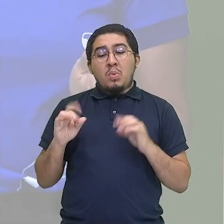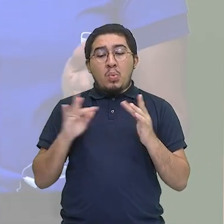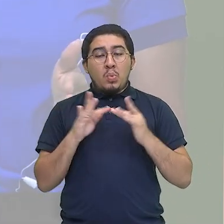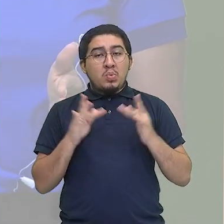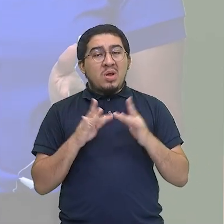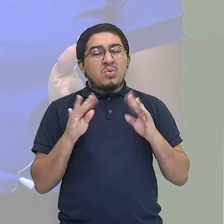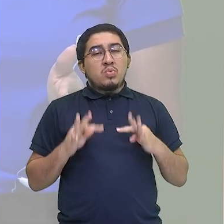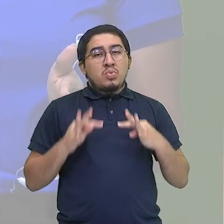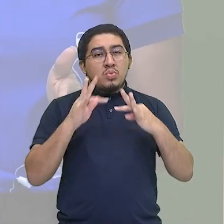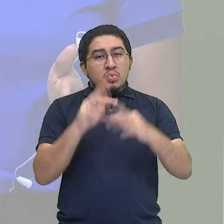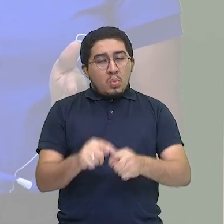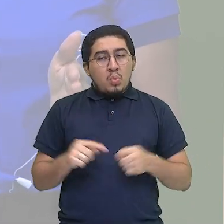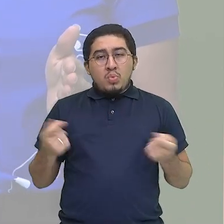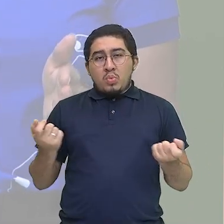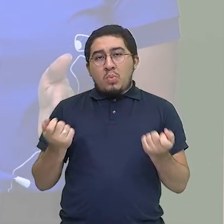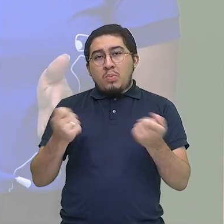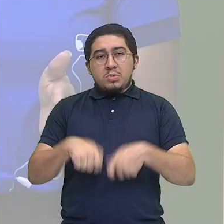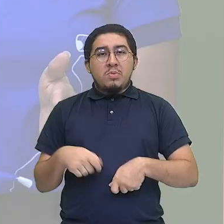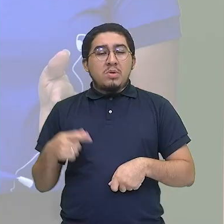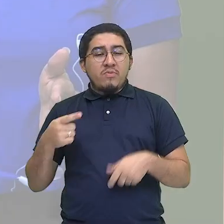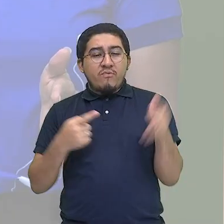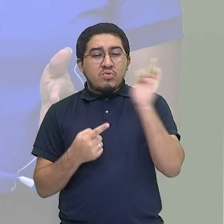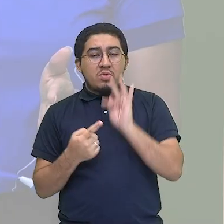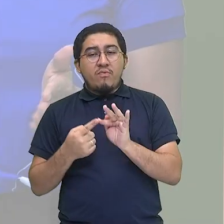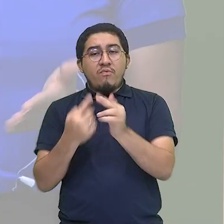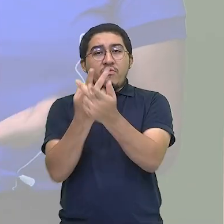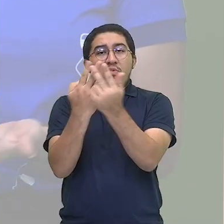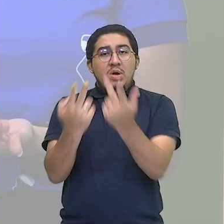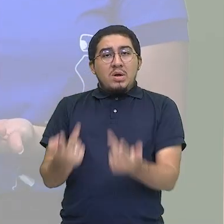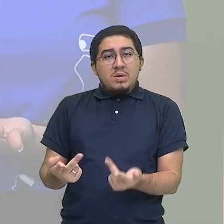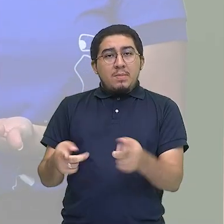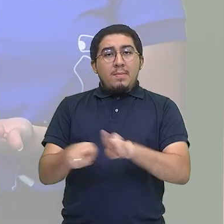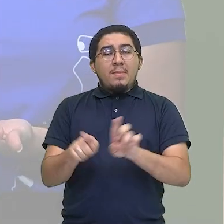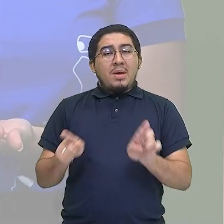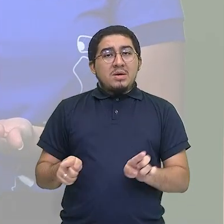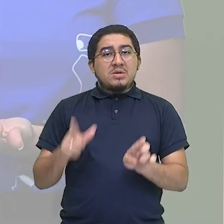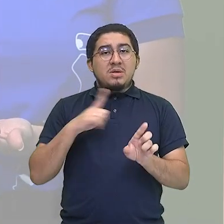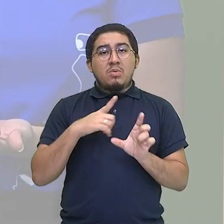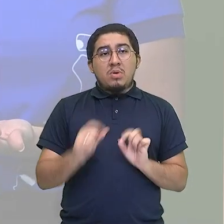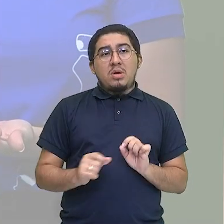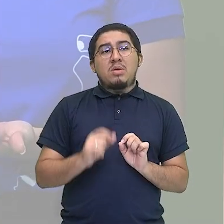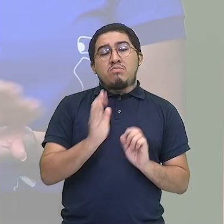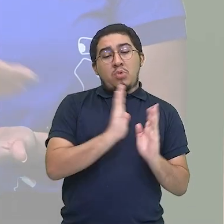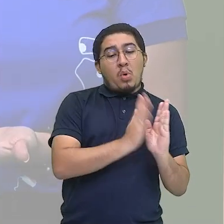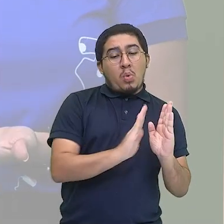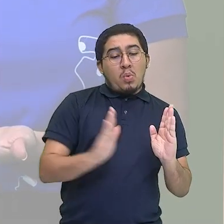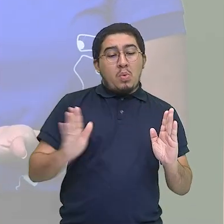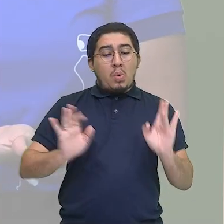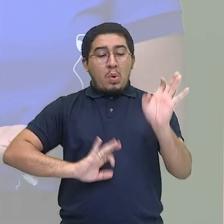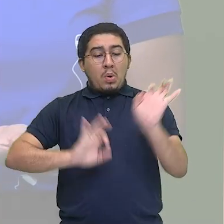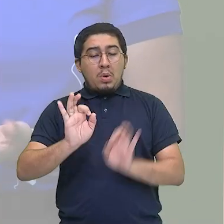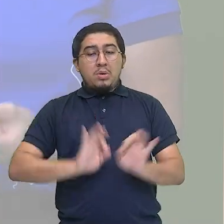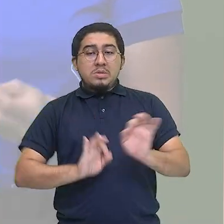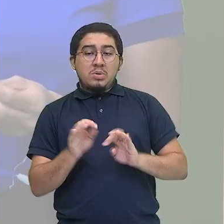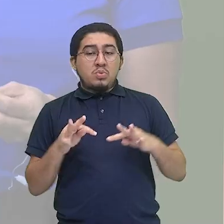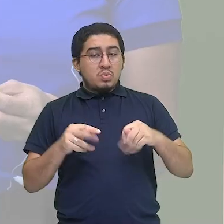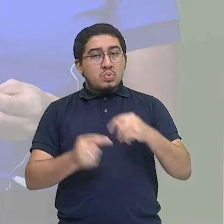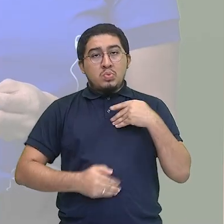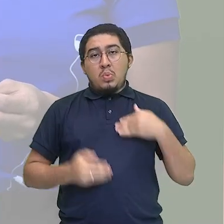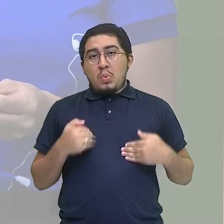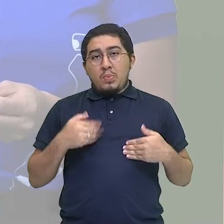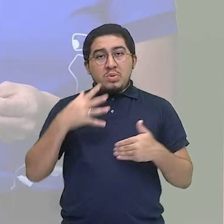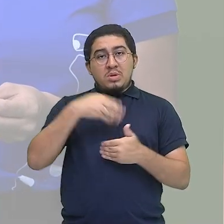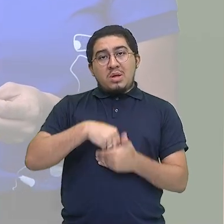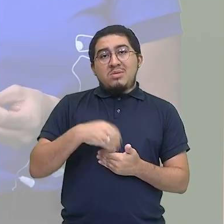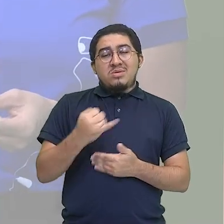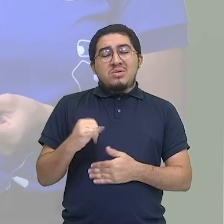um livro inteiro. Só que dentro desse livro existem capítulos, digamos assim, 12 capítulos. Aí,